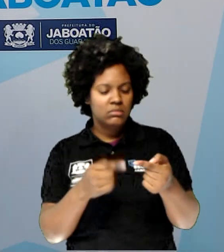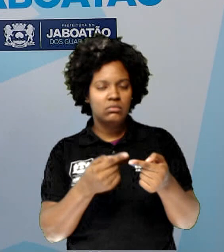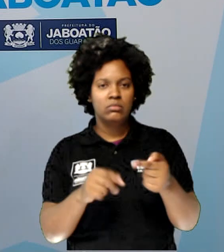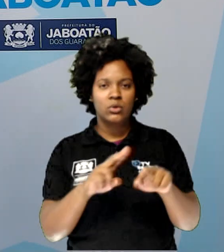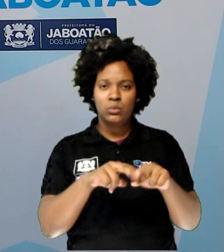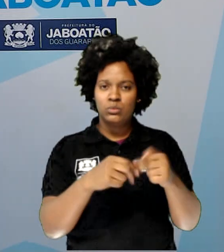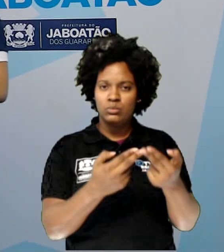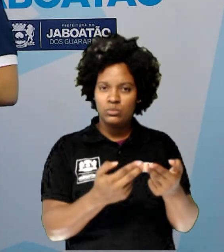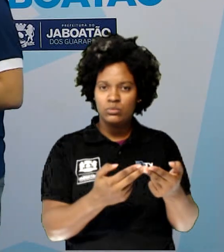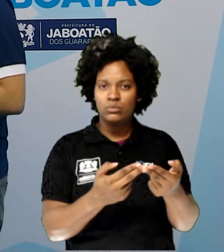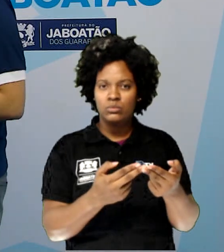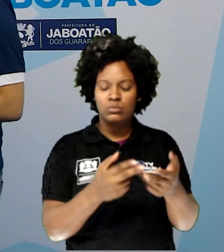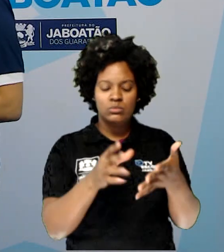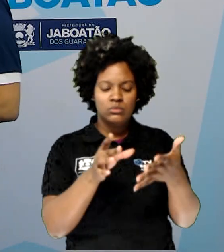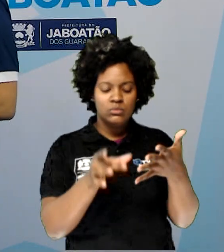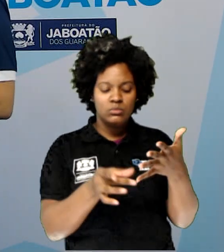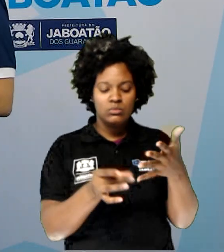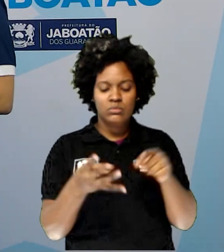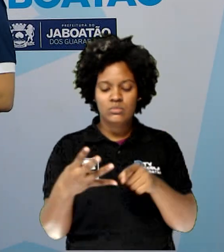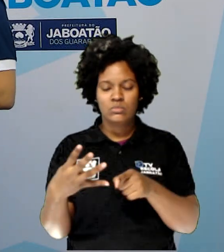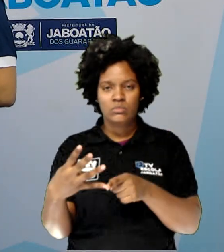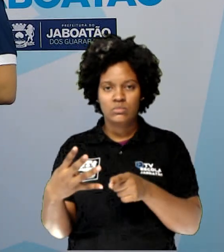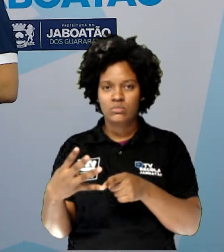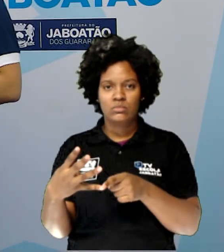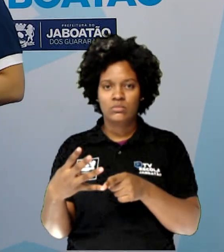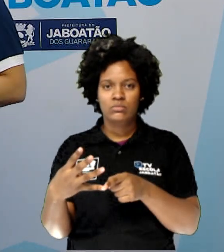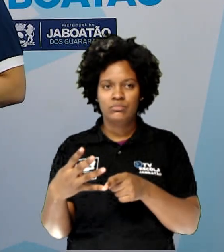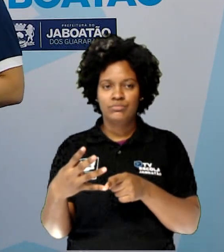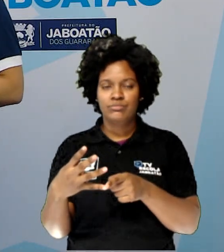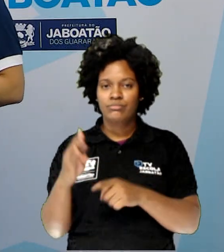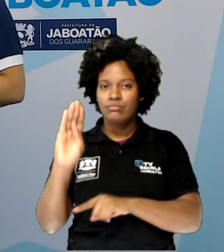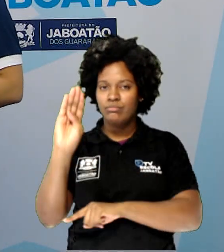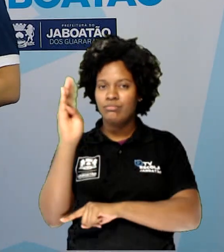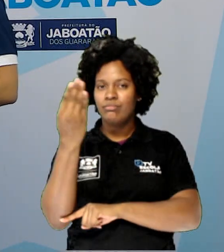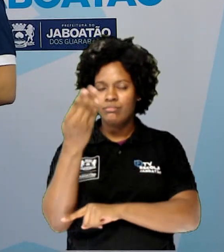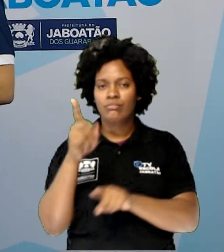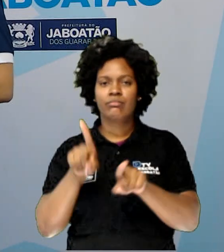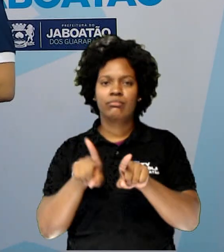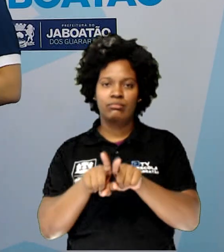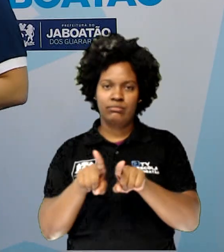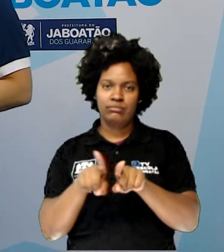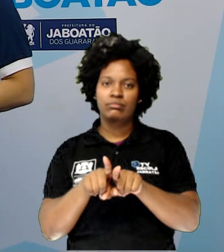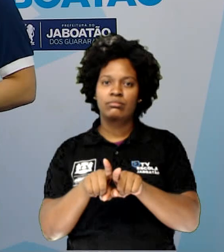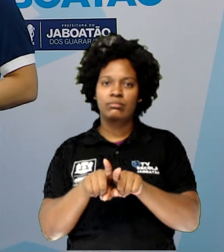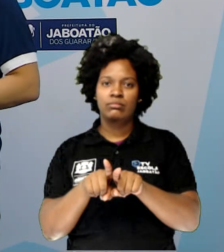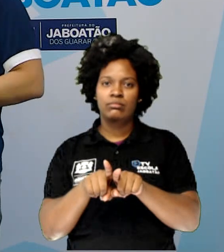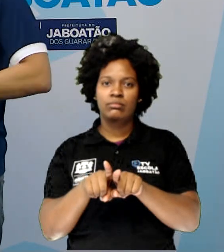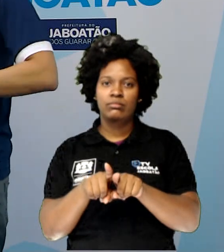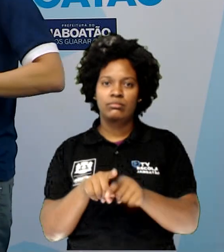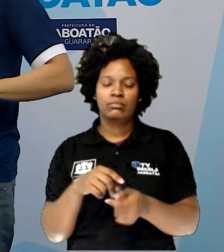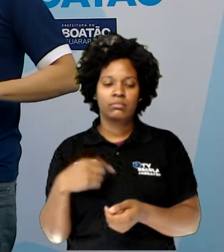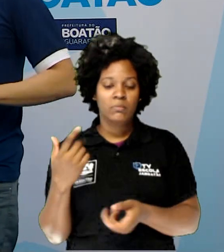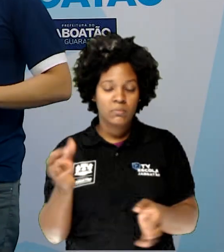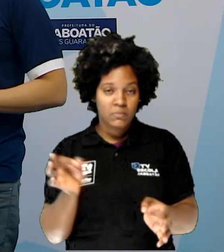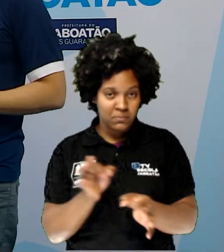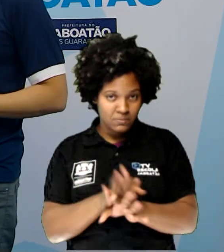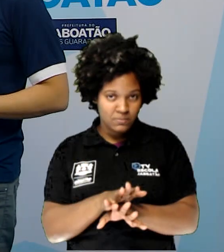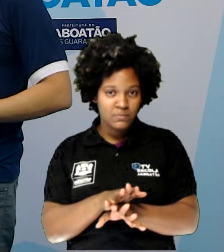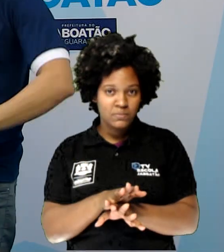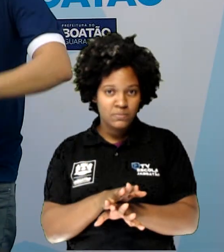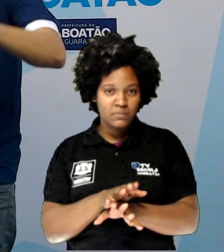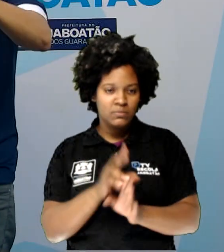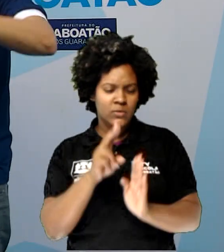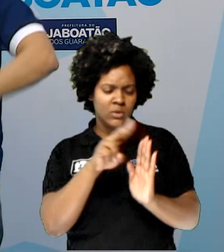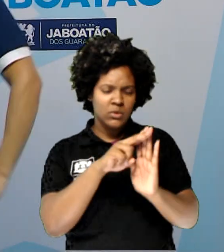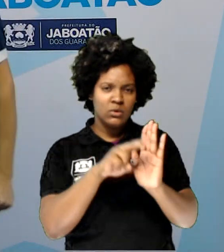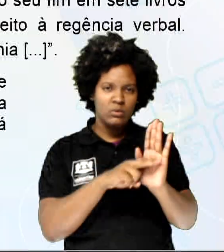motivo, esse item de número 4, ele não é verdadeiro, certo? É um item falso. Para a gente fechar agora o nosso